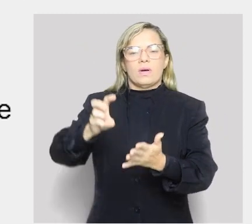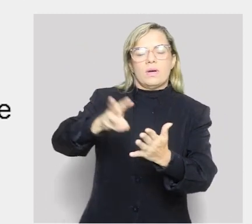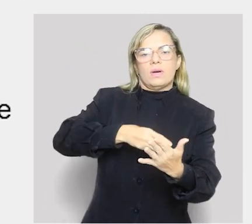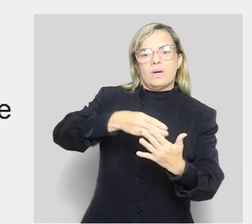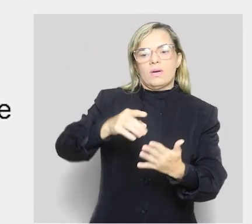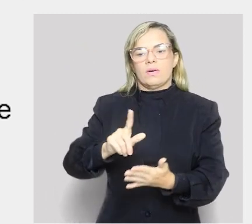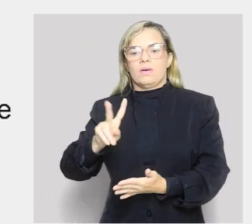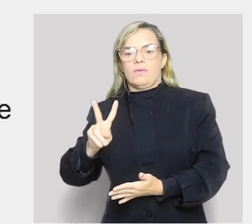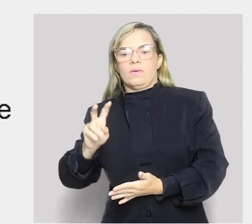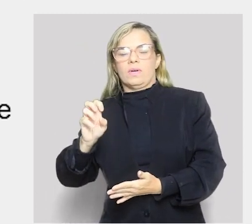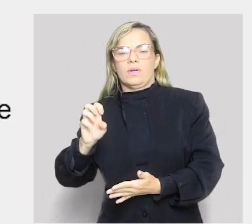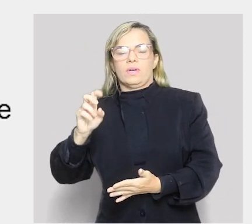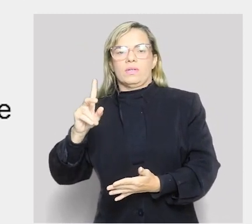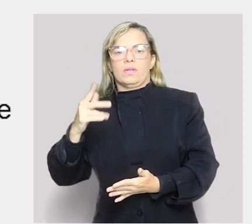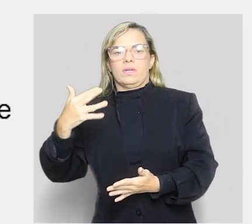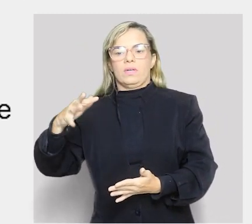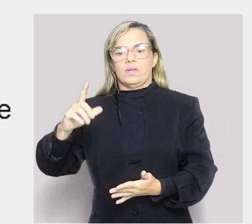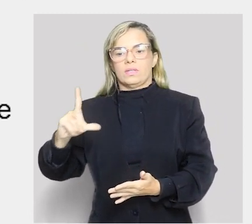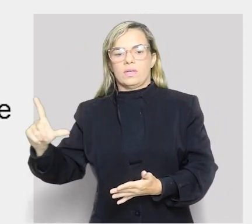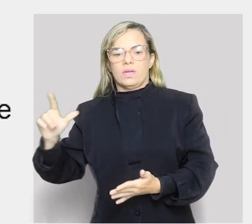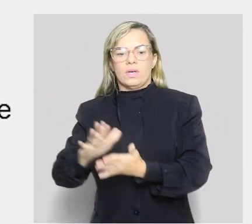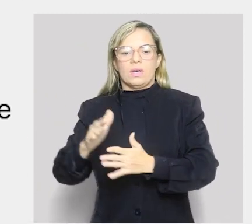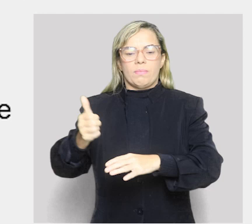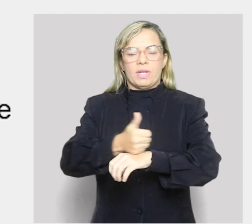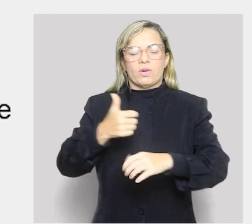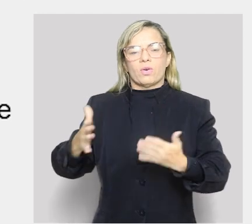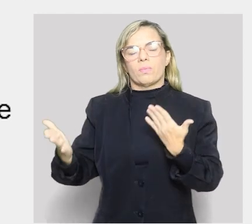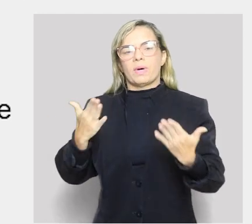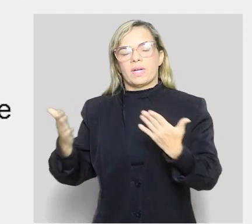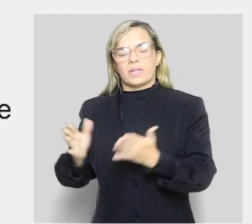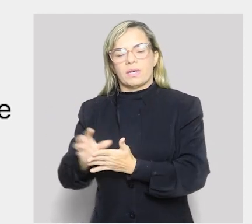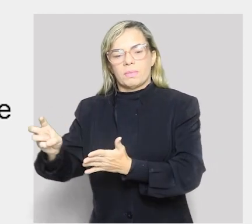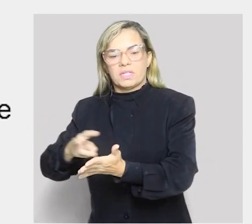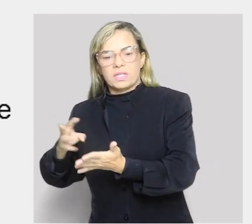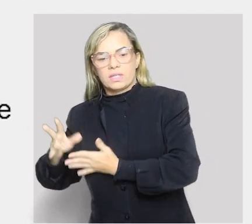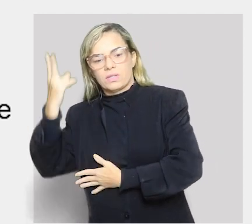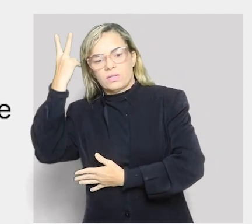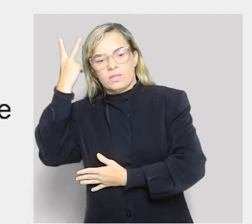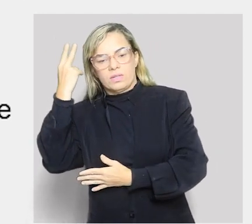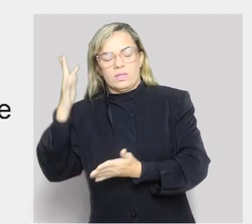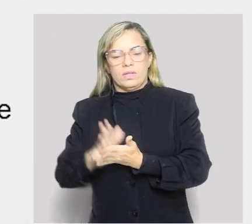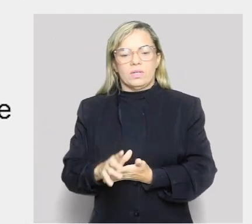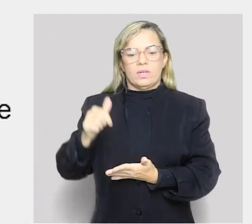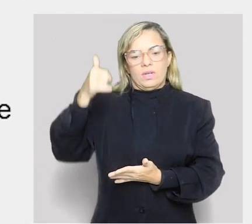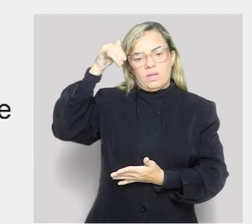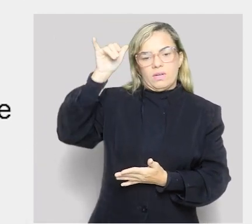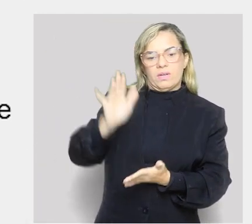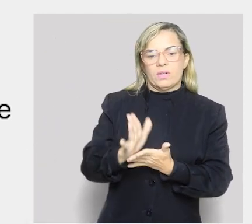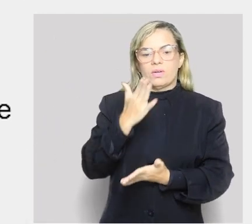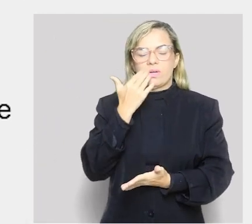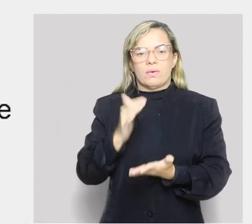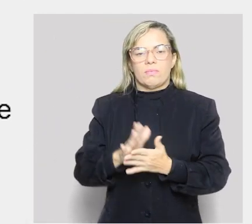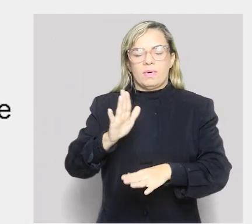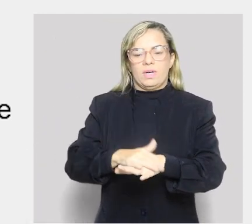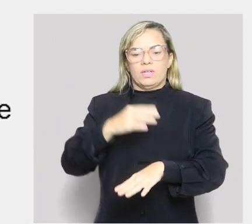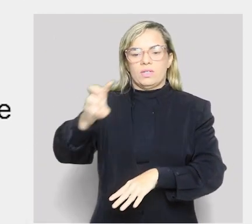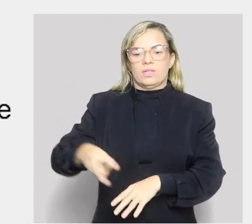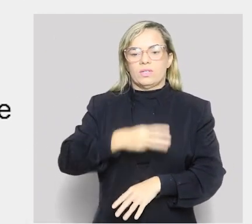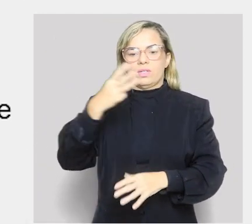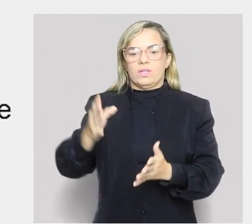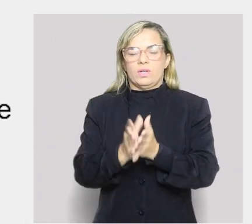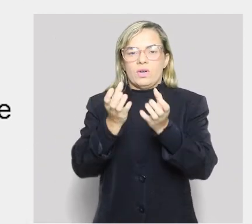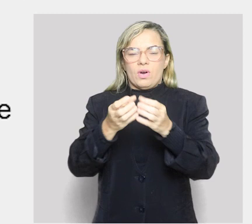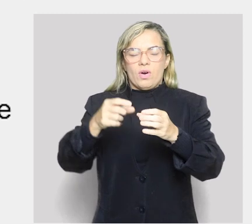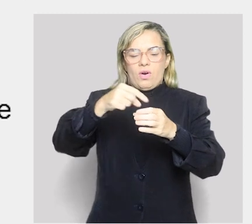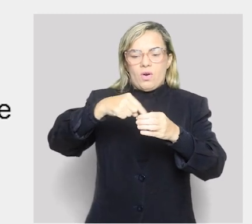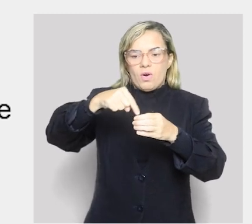manteiga. Evite comer mais de 3 gemas de ovo por semana, bolos, pudins, cremes e maioneses também